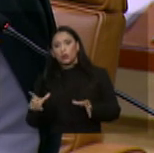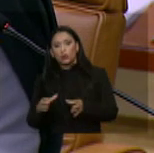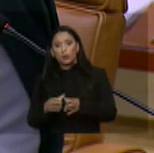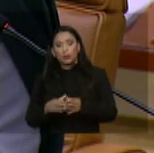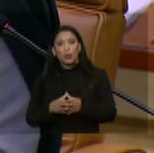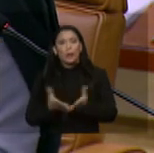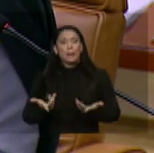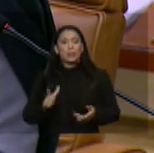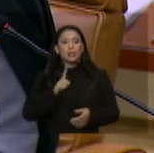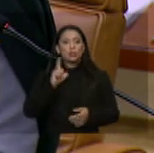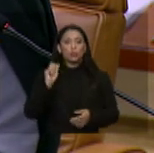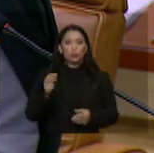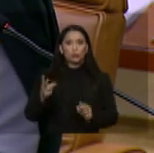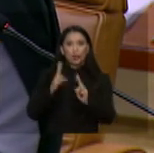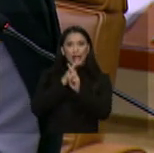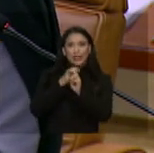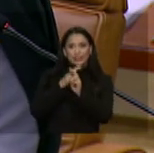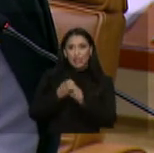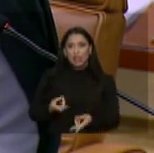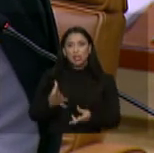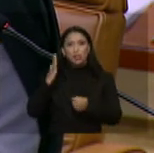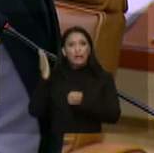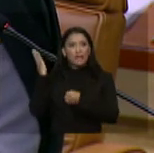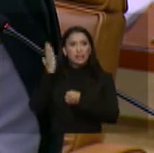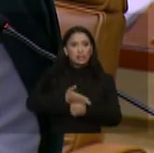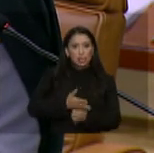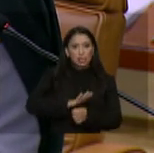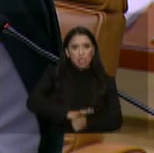fascistas racistas antidemocráticos